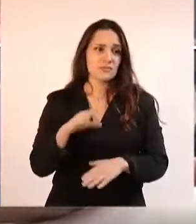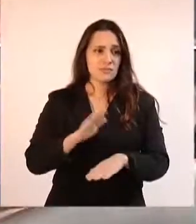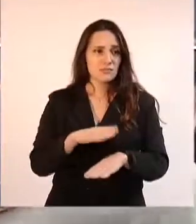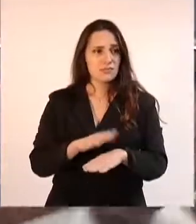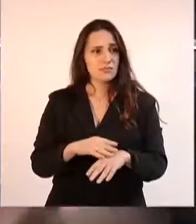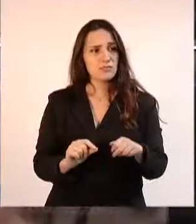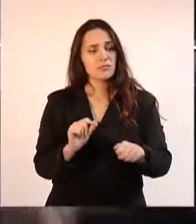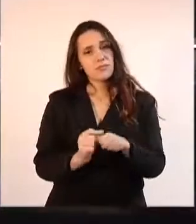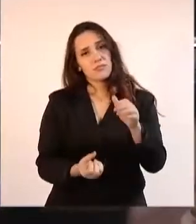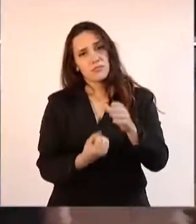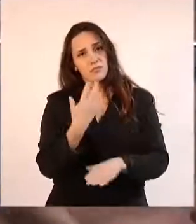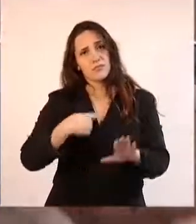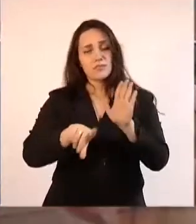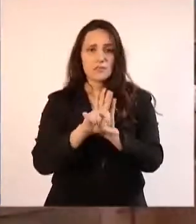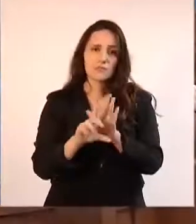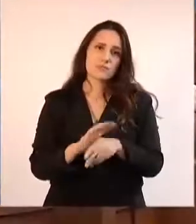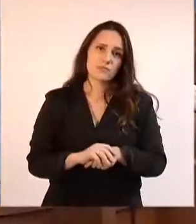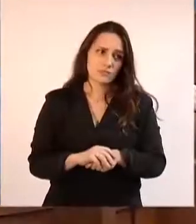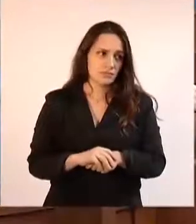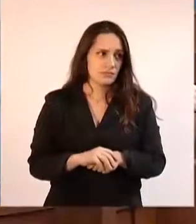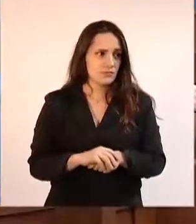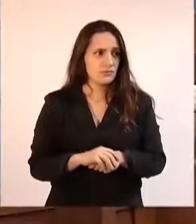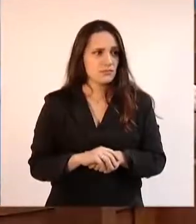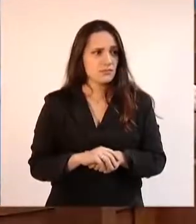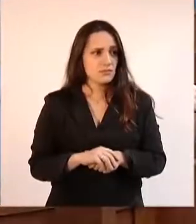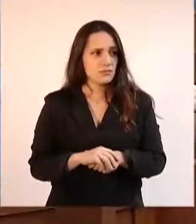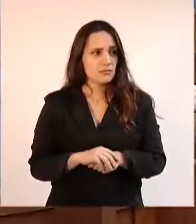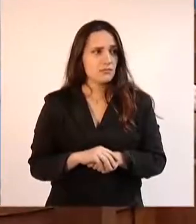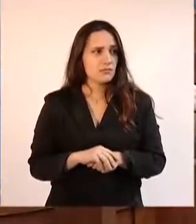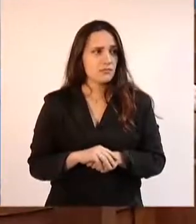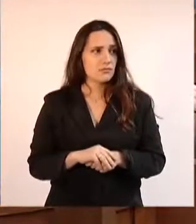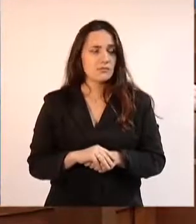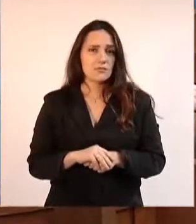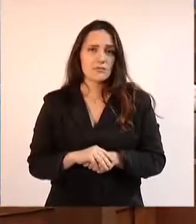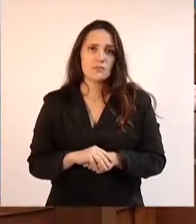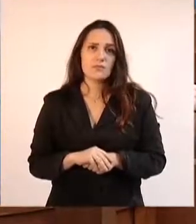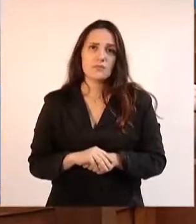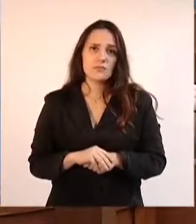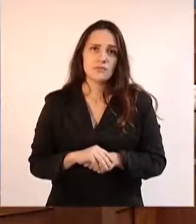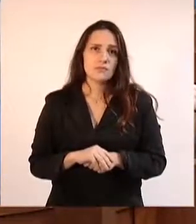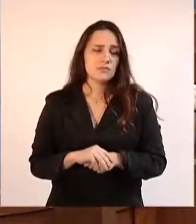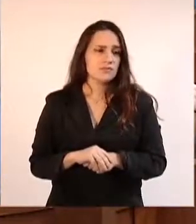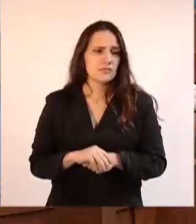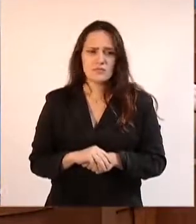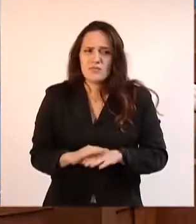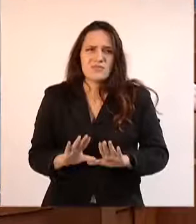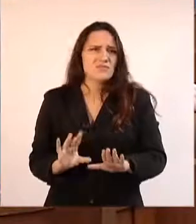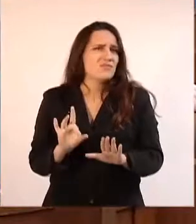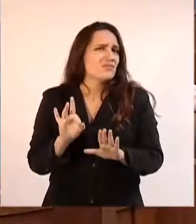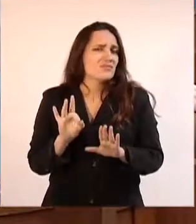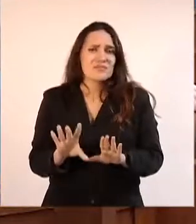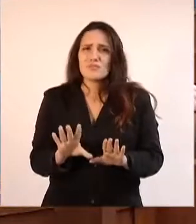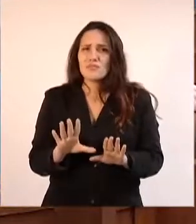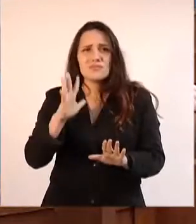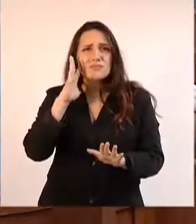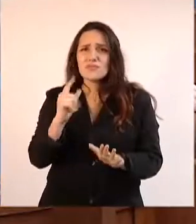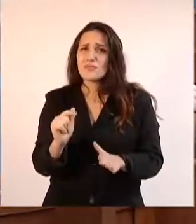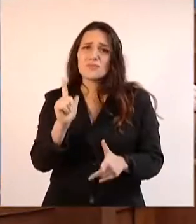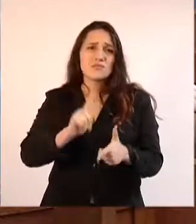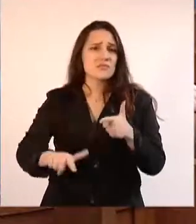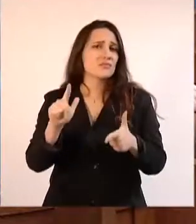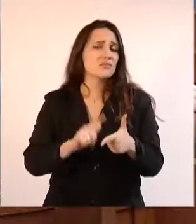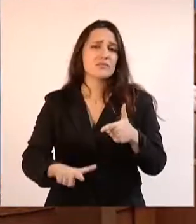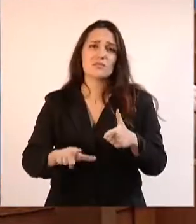iniciativa. O que se pretende aprovar da PEC de forma clara é pura e simplesmente sanar o vício